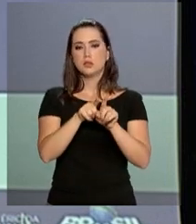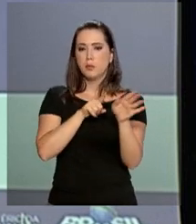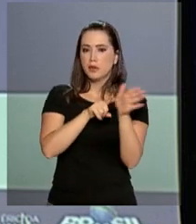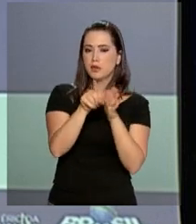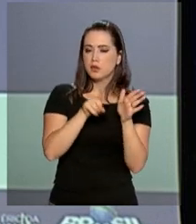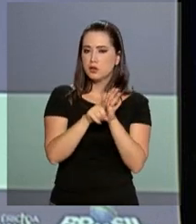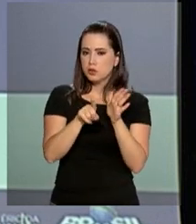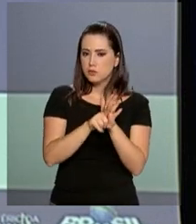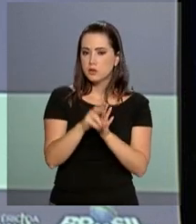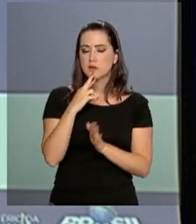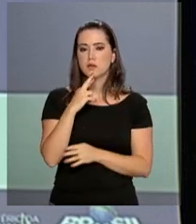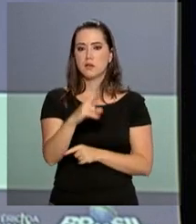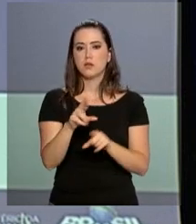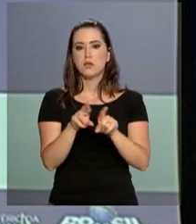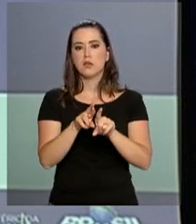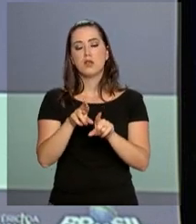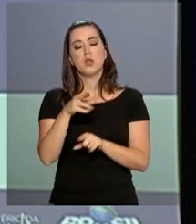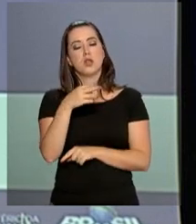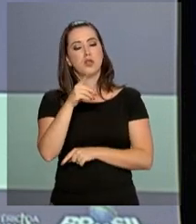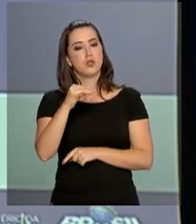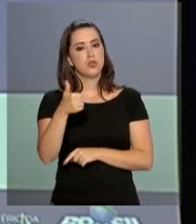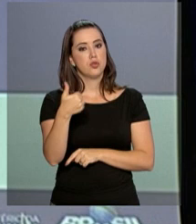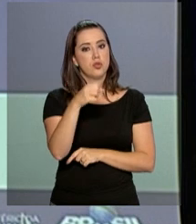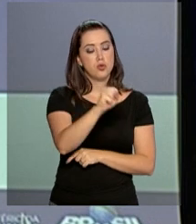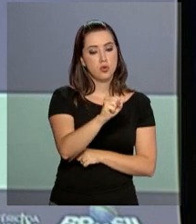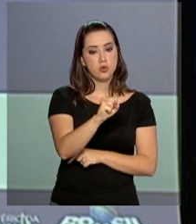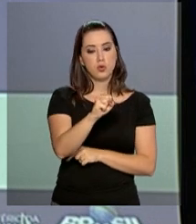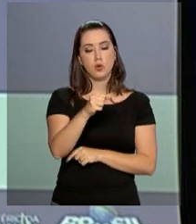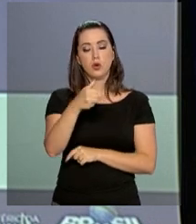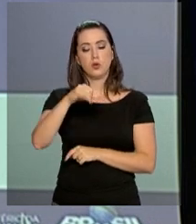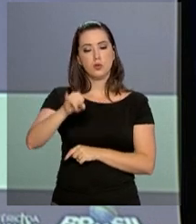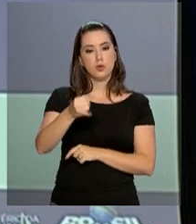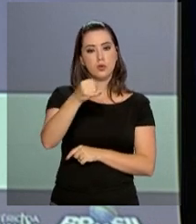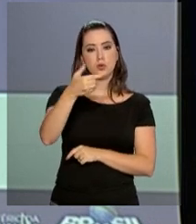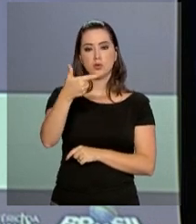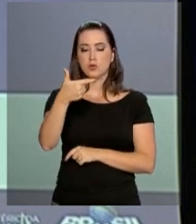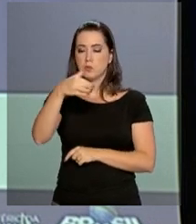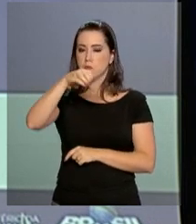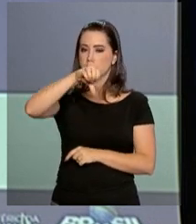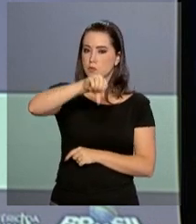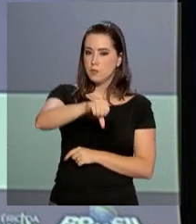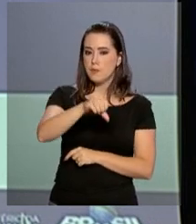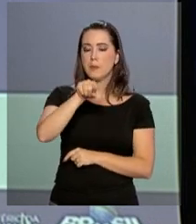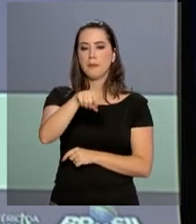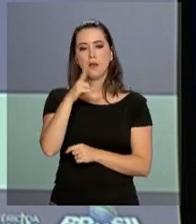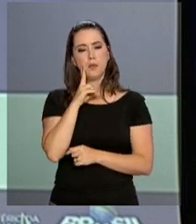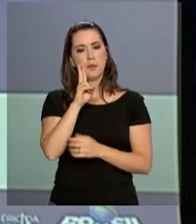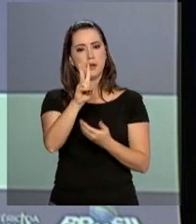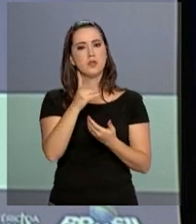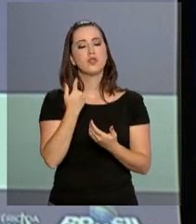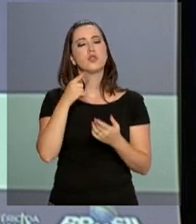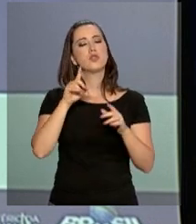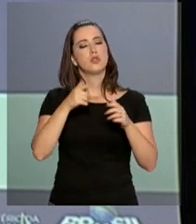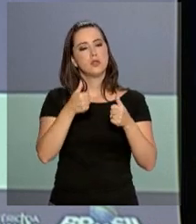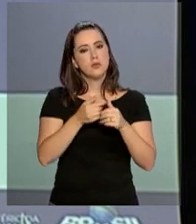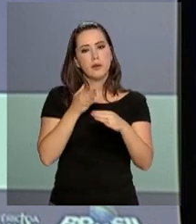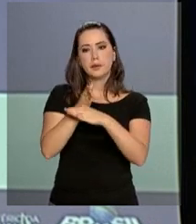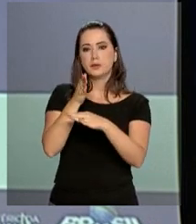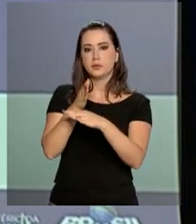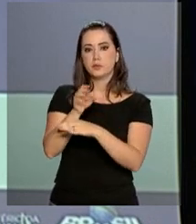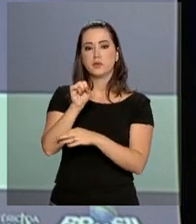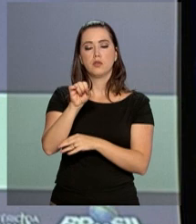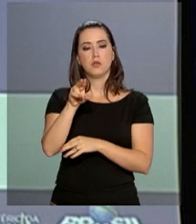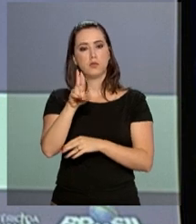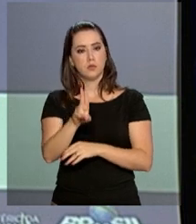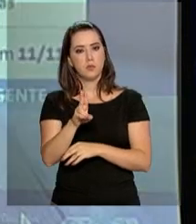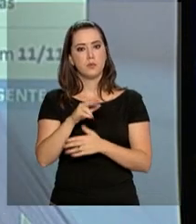dos resultados no dia 18 de janeiro de 2019 para compor então aí o sistema unificado de acesso ao ensino superior